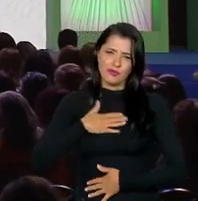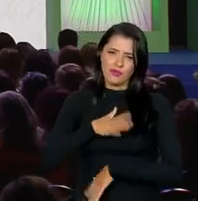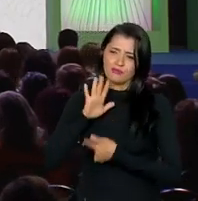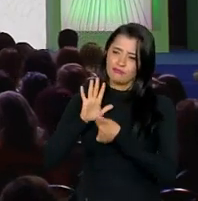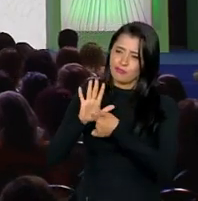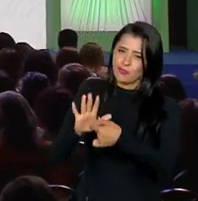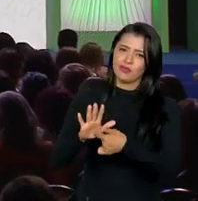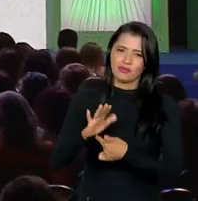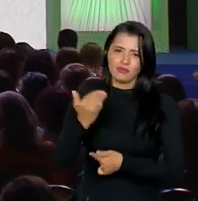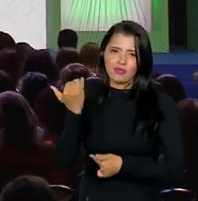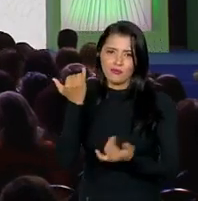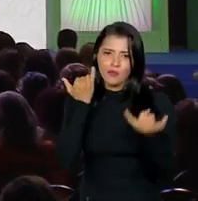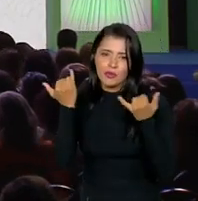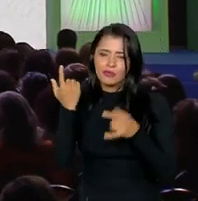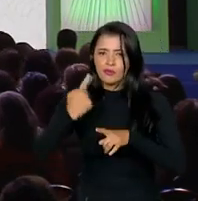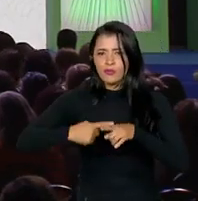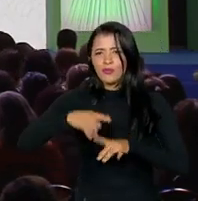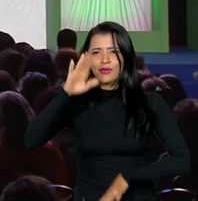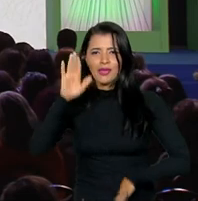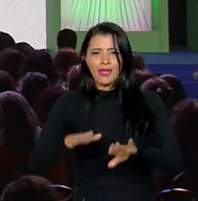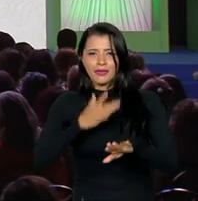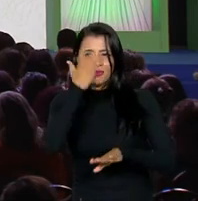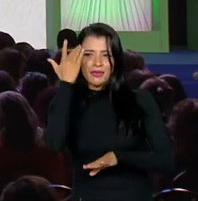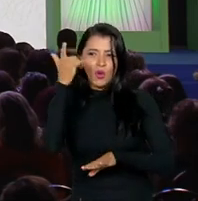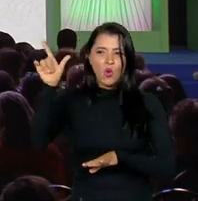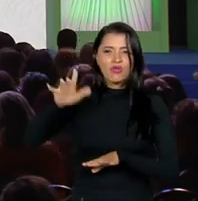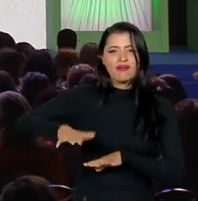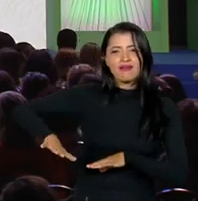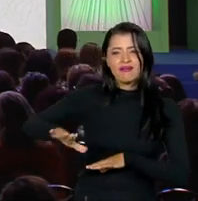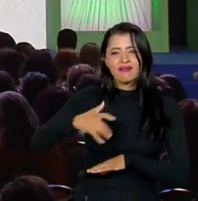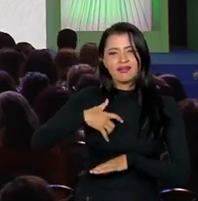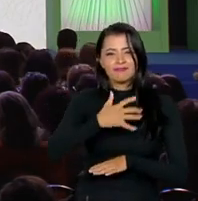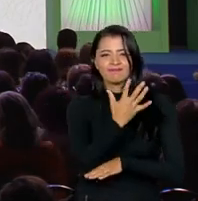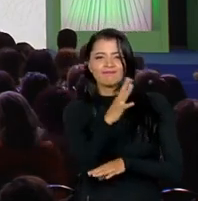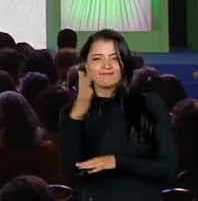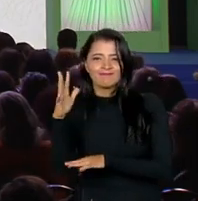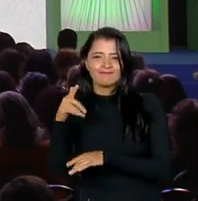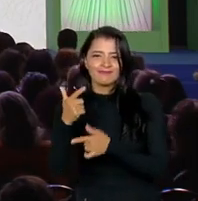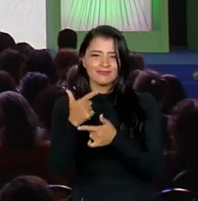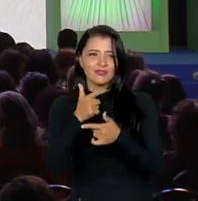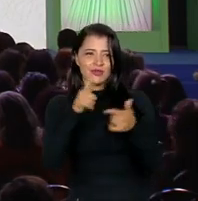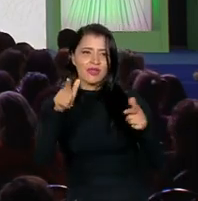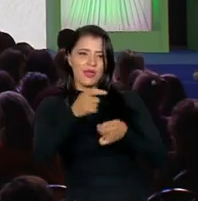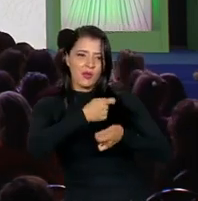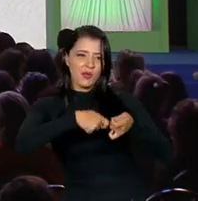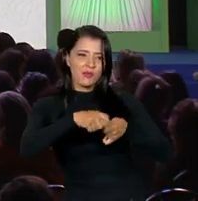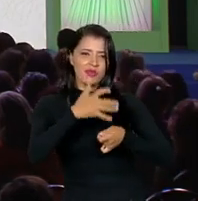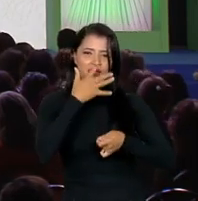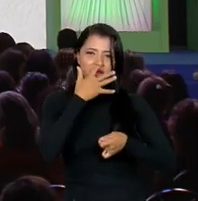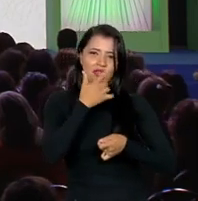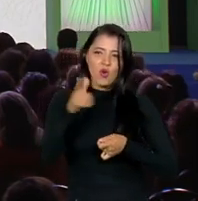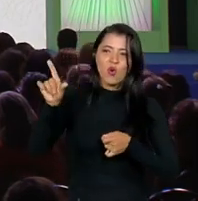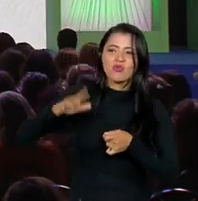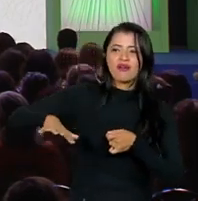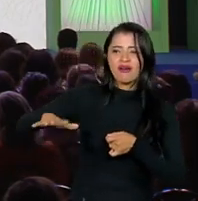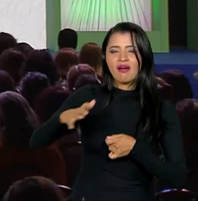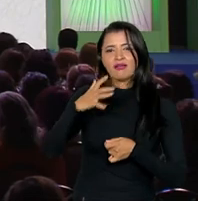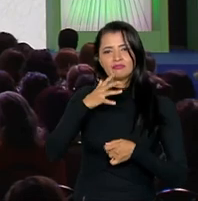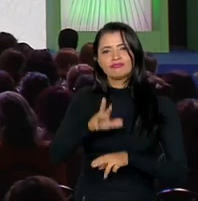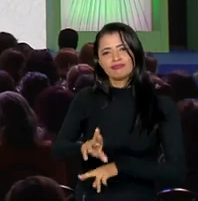esses dados, porque talvez de quem não é da área ambiental, quem não é da área da economia, é